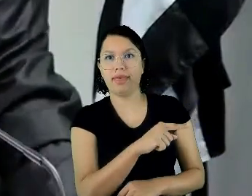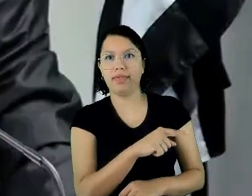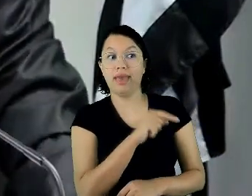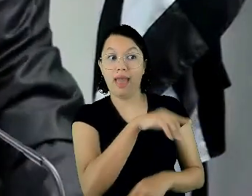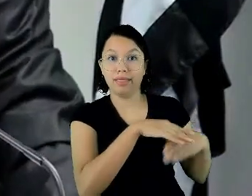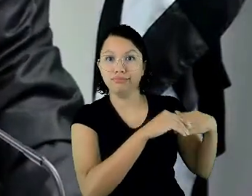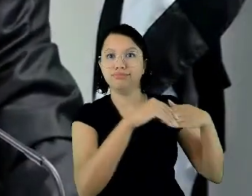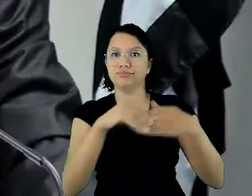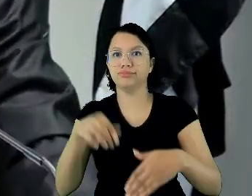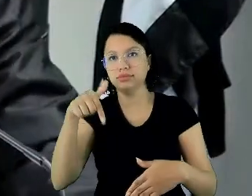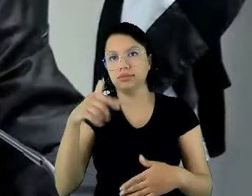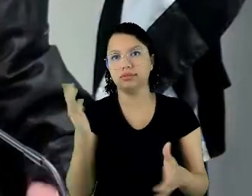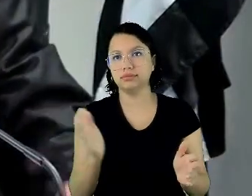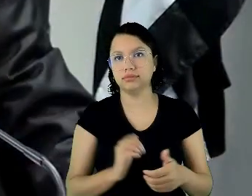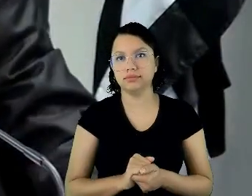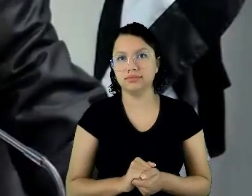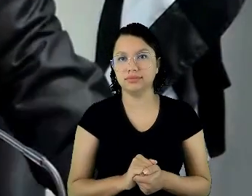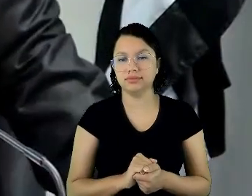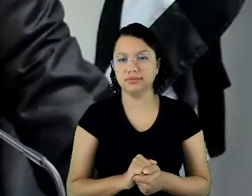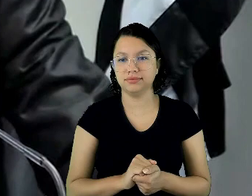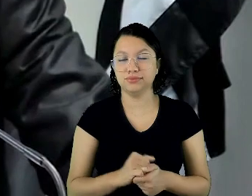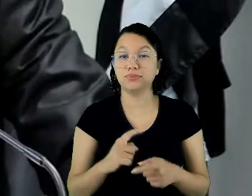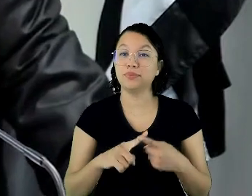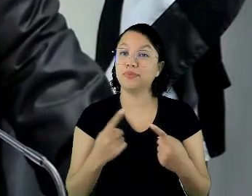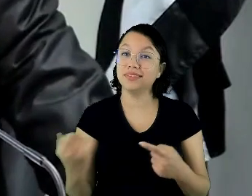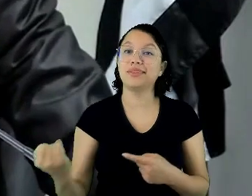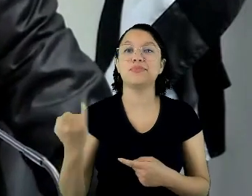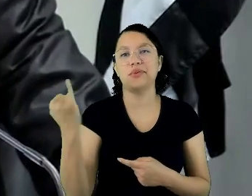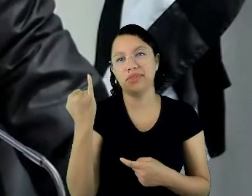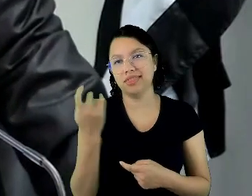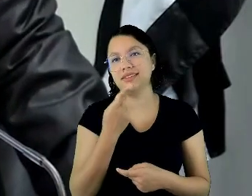aqui. Mas isso é importante ser dito,